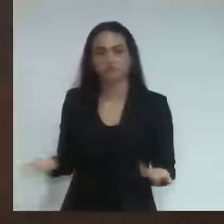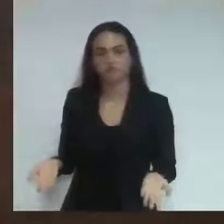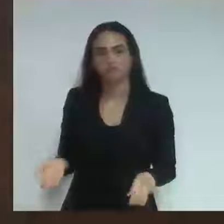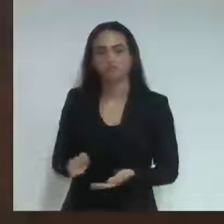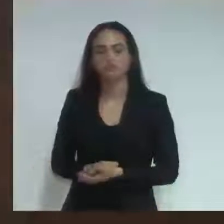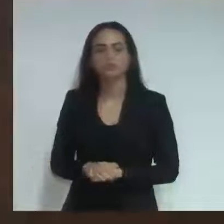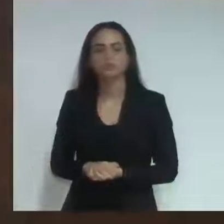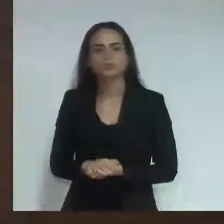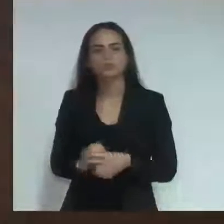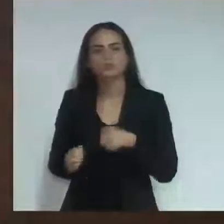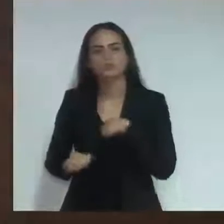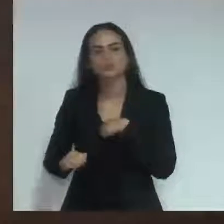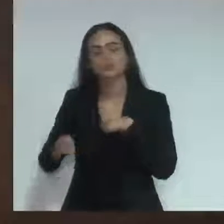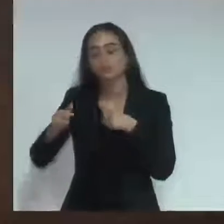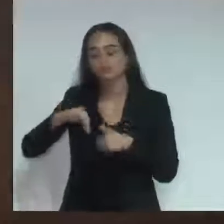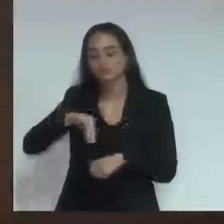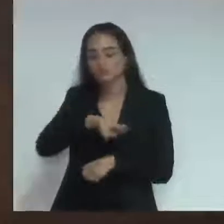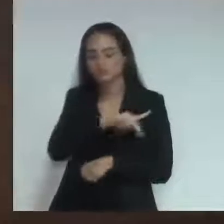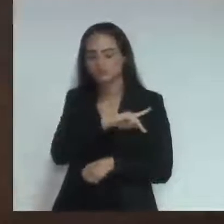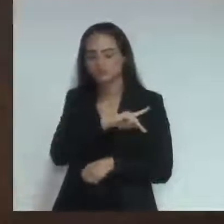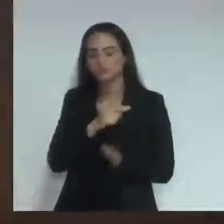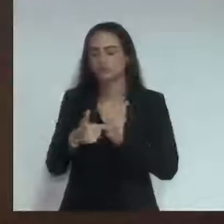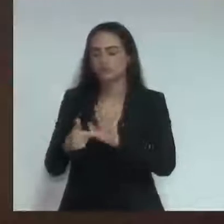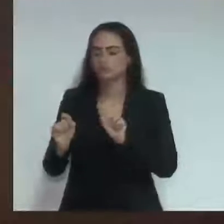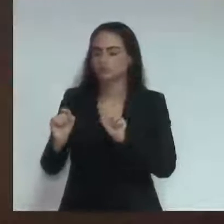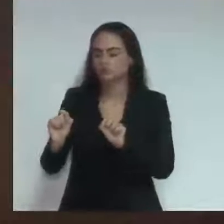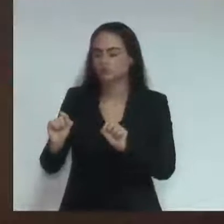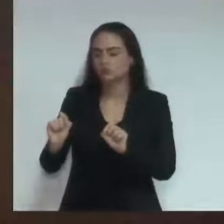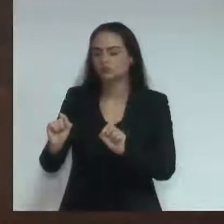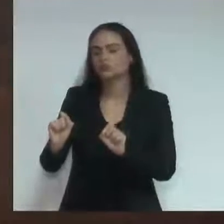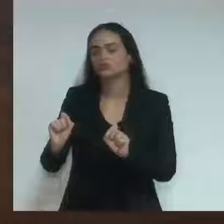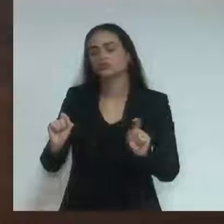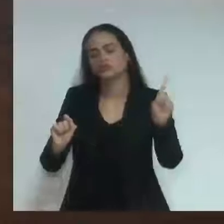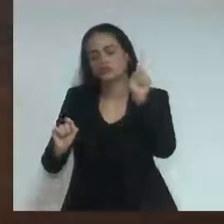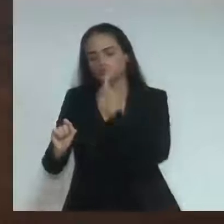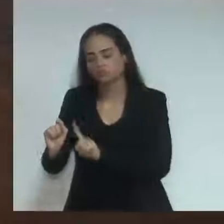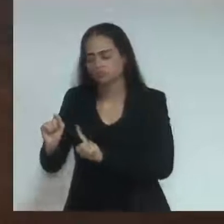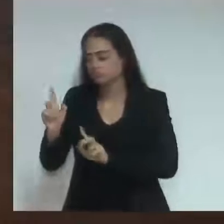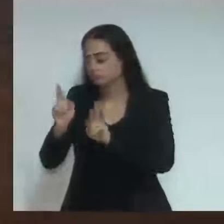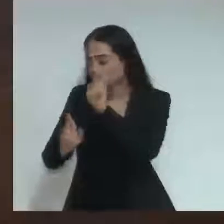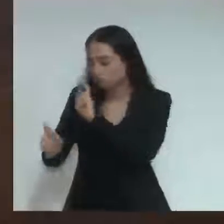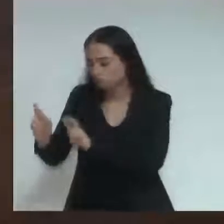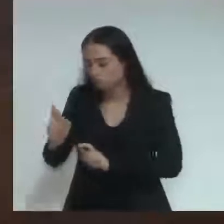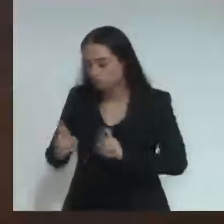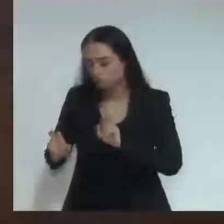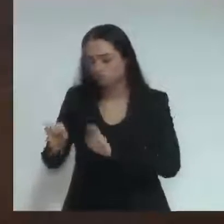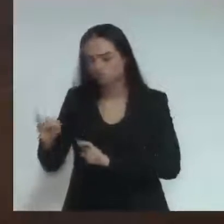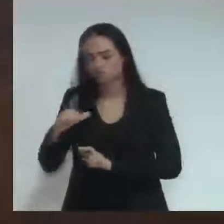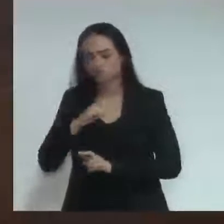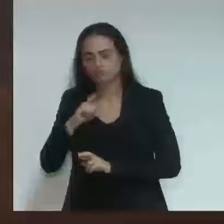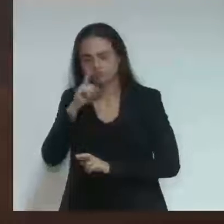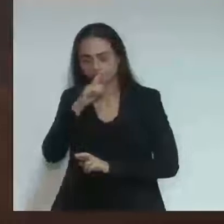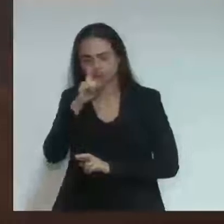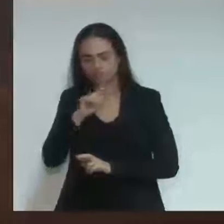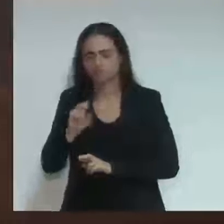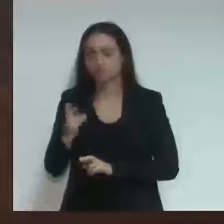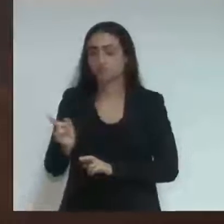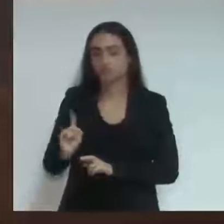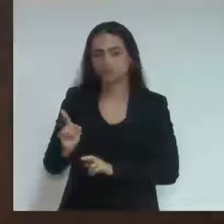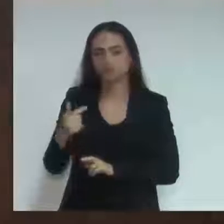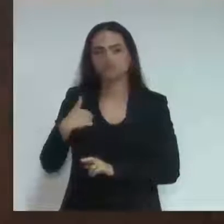promotor para analisar possíveis irregularidades. E assinei, vereador Edu